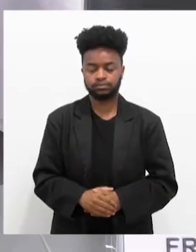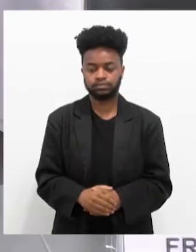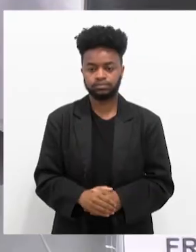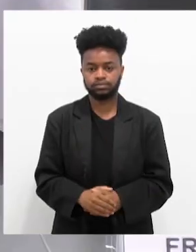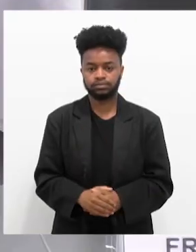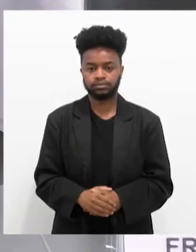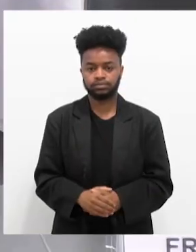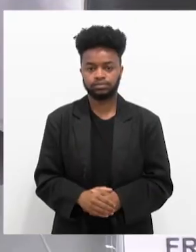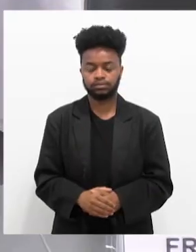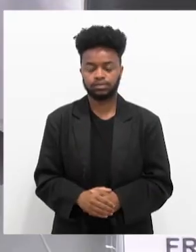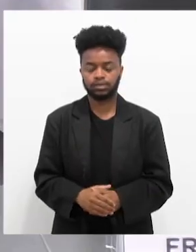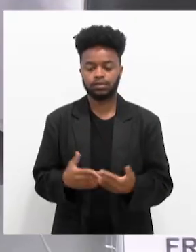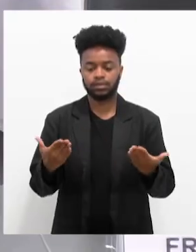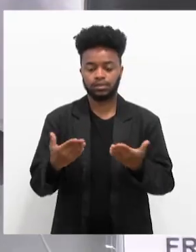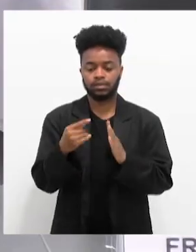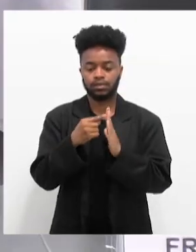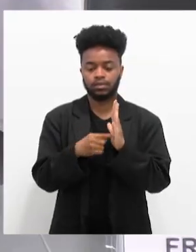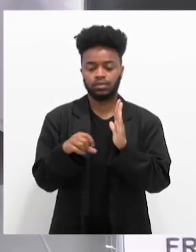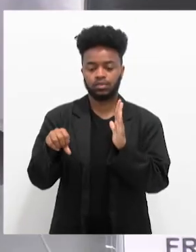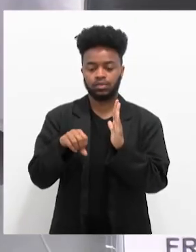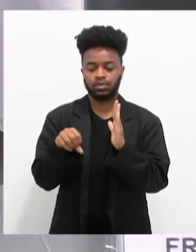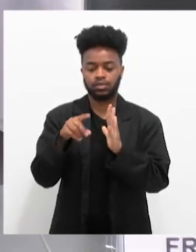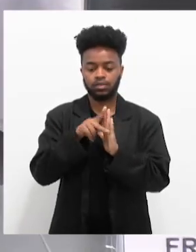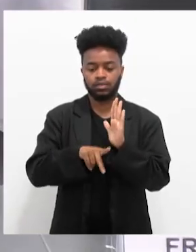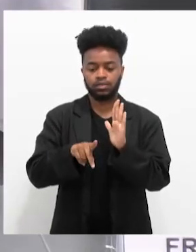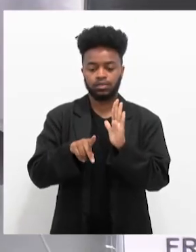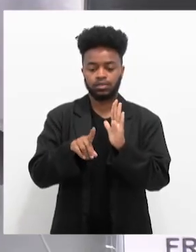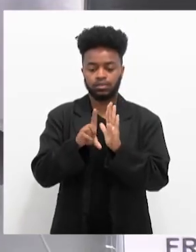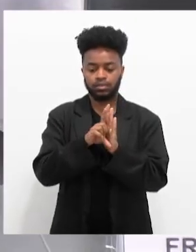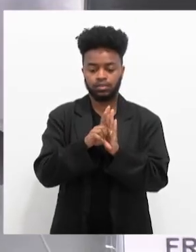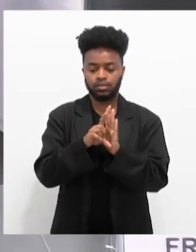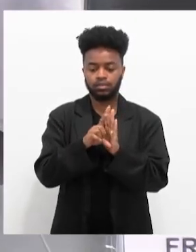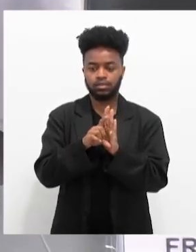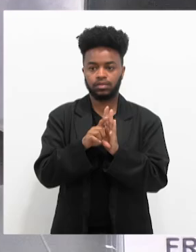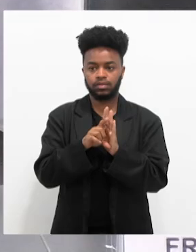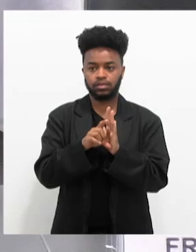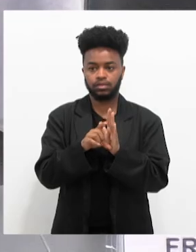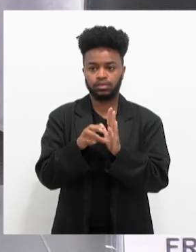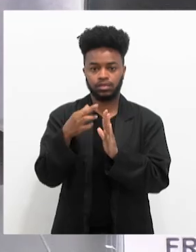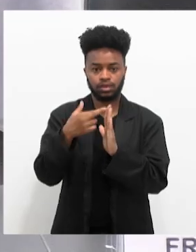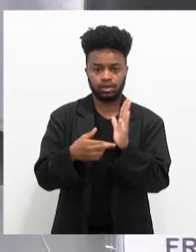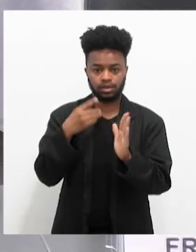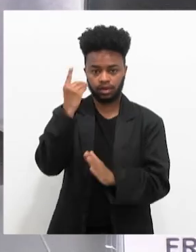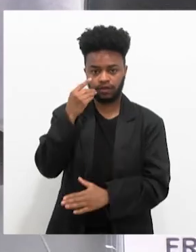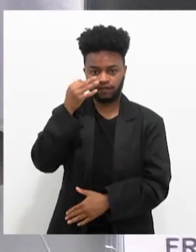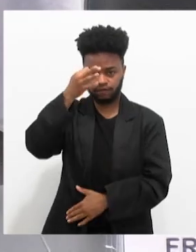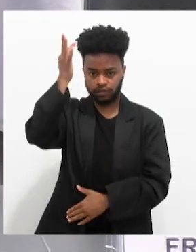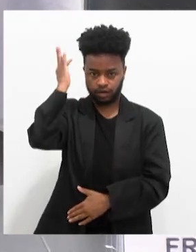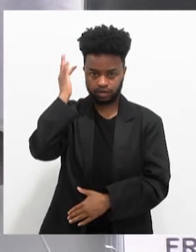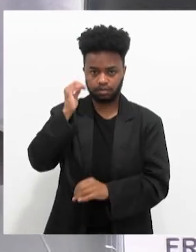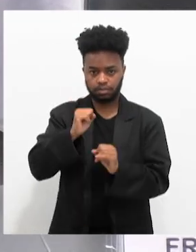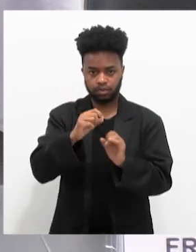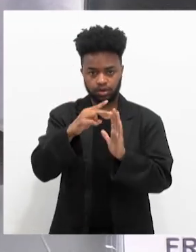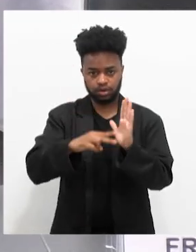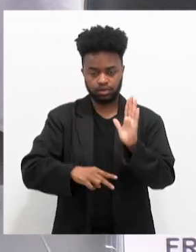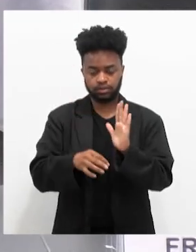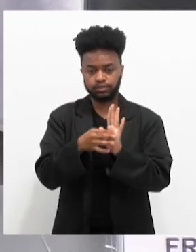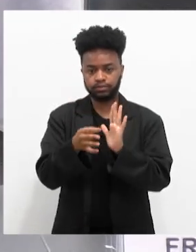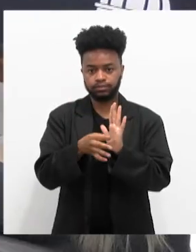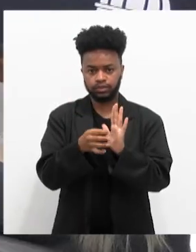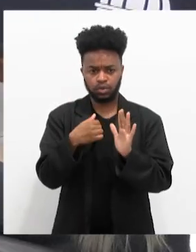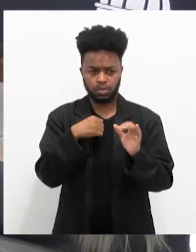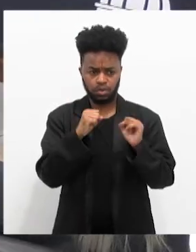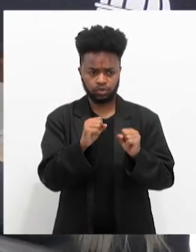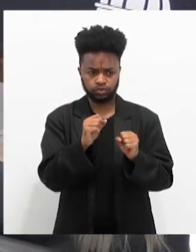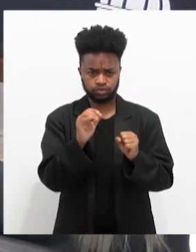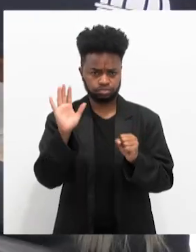unanimidade. Passo ao item 9 da pauta, projeto de relatoria, deputado Fred, está subindo, mas pode ler os pareceres. O senhor Deputado Luiz Paulo. me dá uma questão